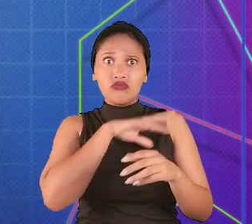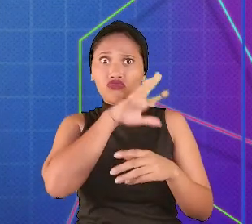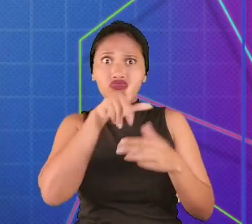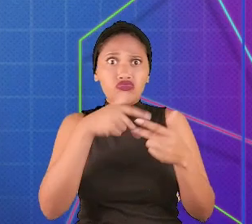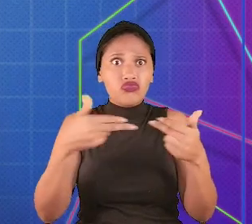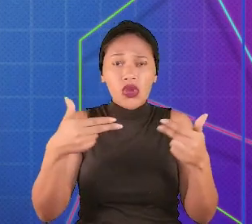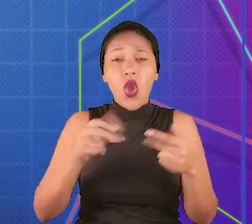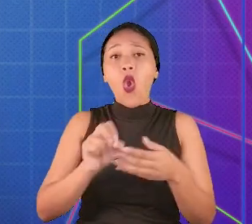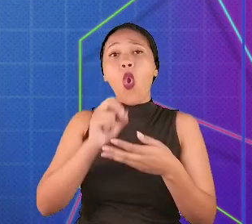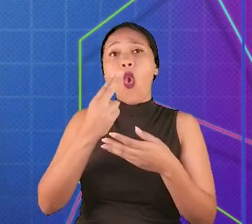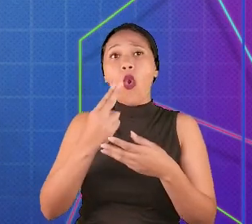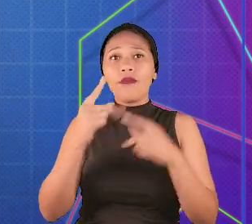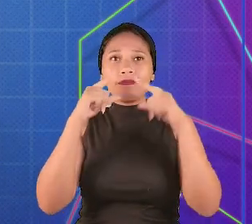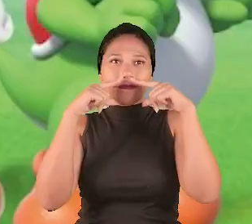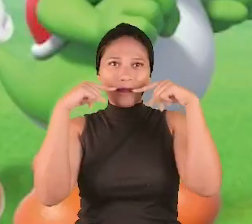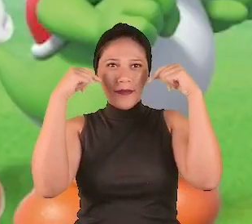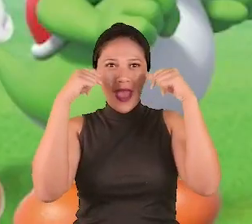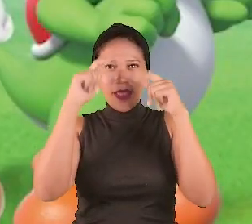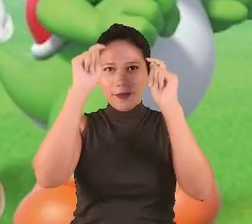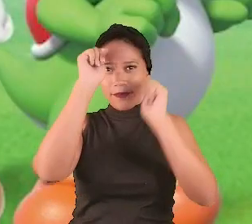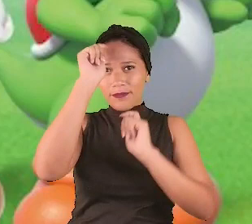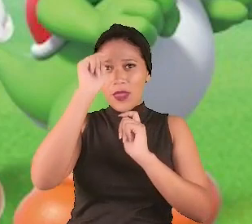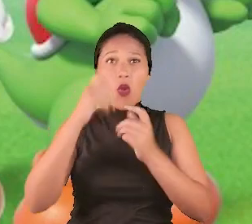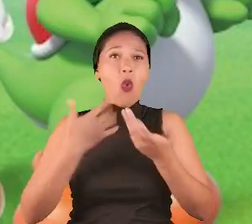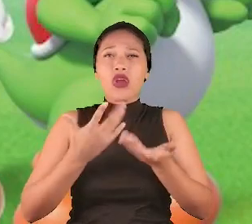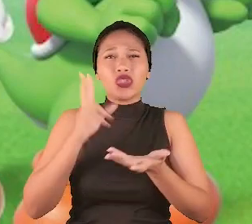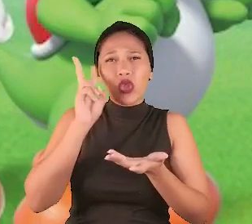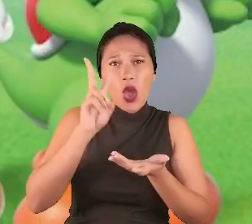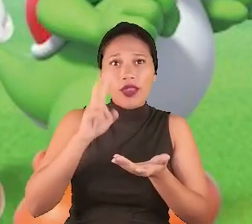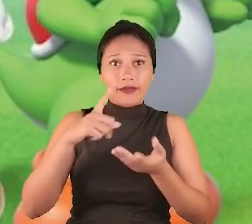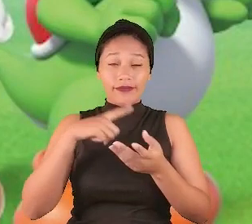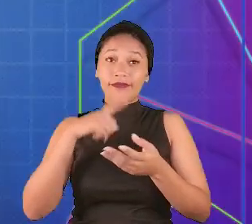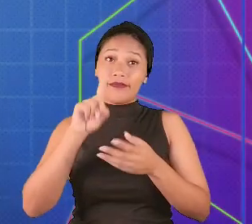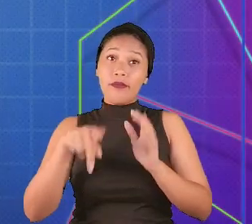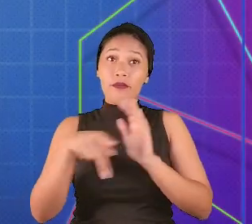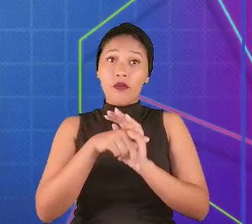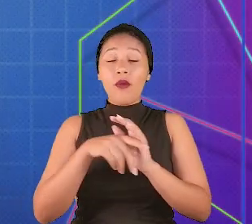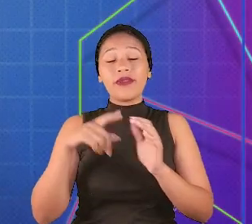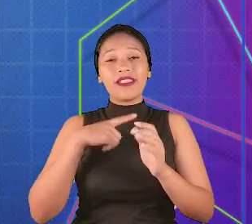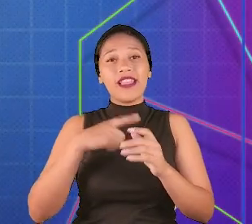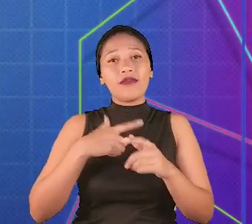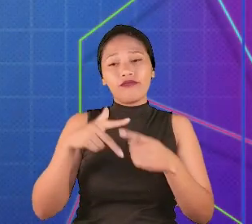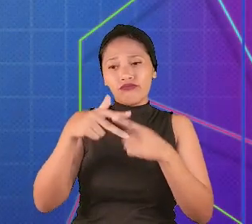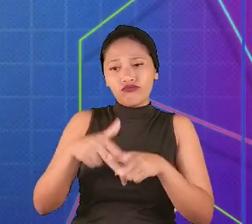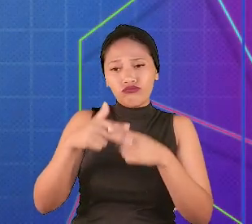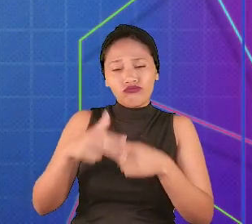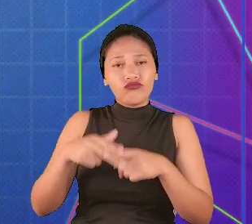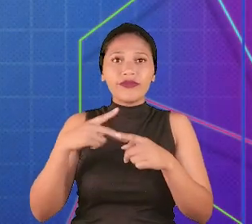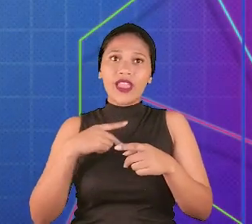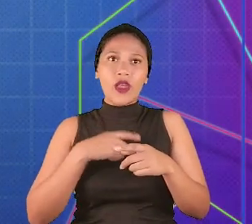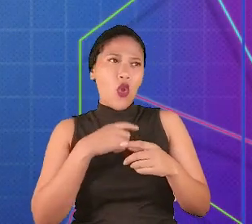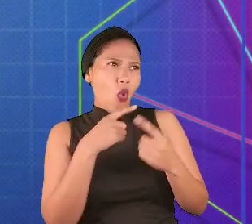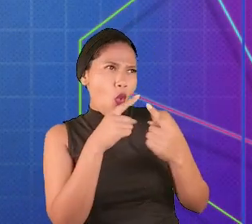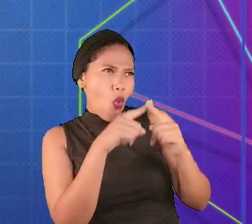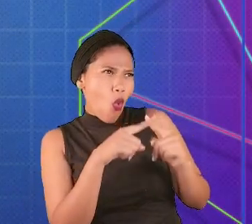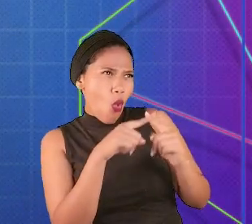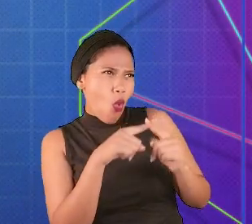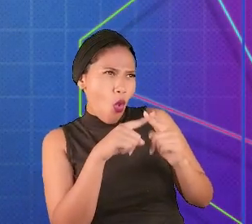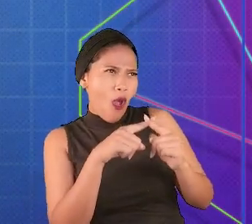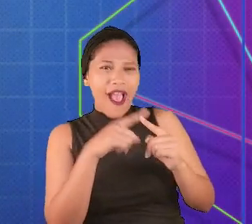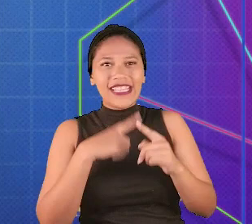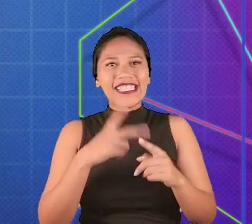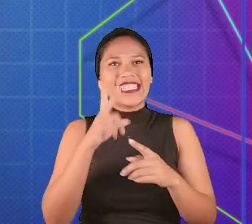Ou então o Mario Bros. Qual a história do jogo? O Mario, o encanador, tem que lutar contra um vilão e salvar a princesa